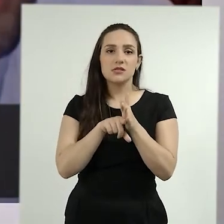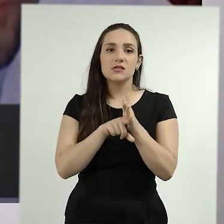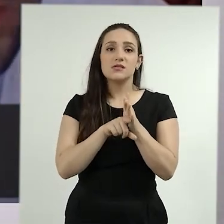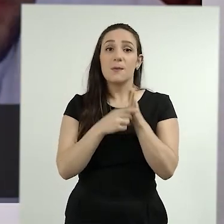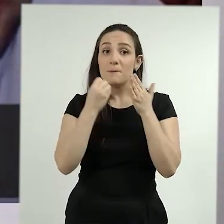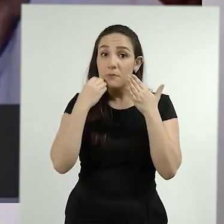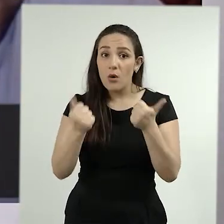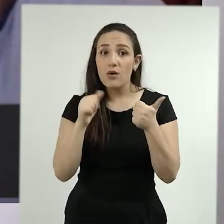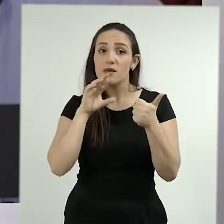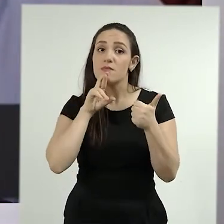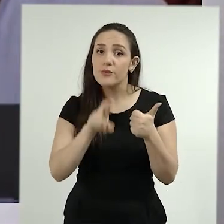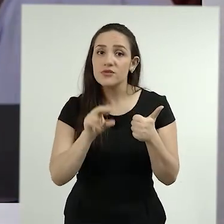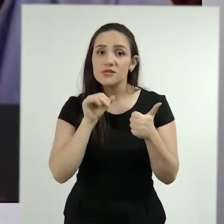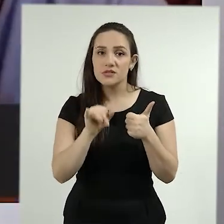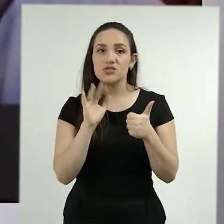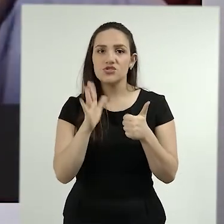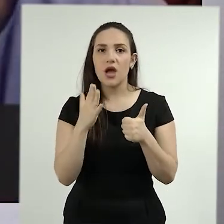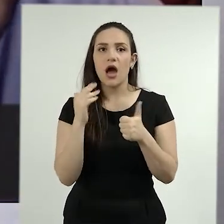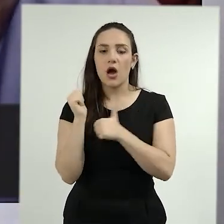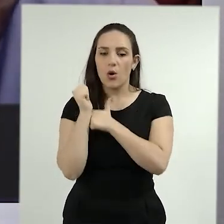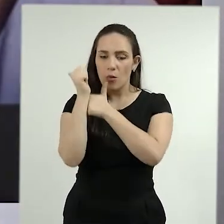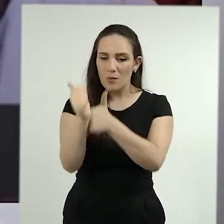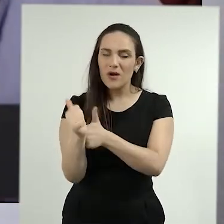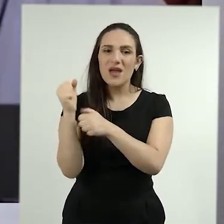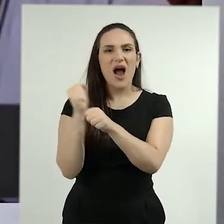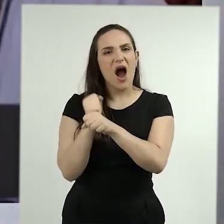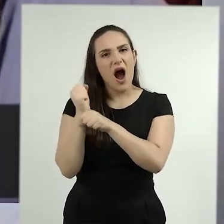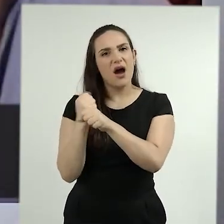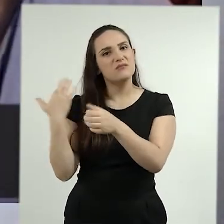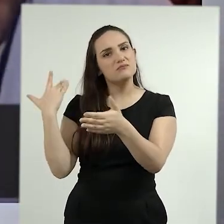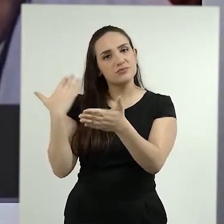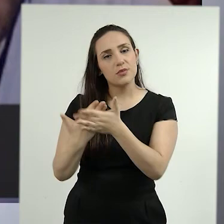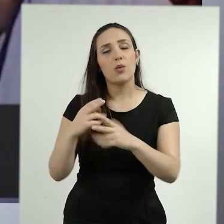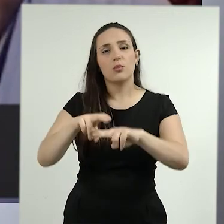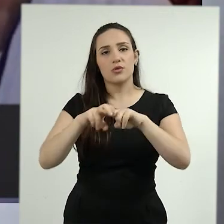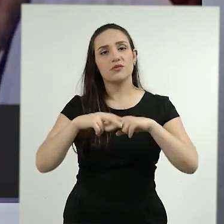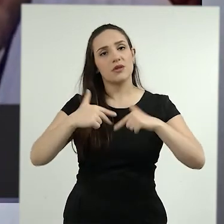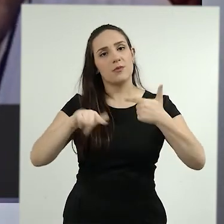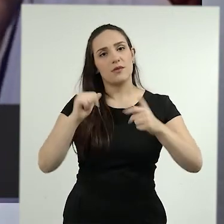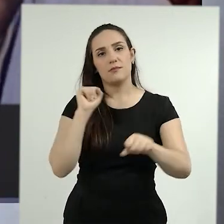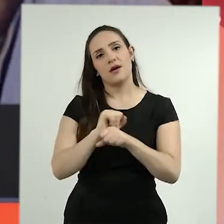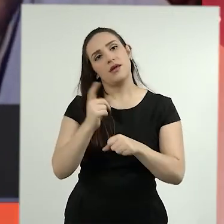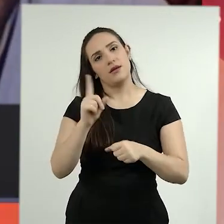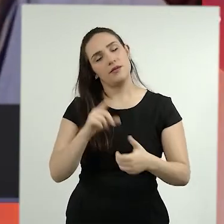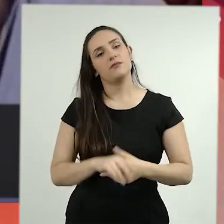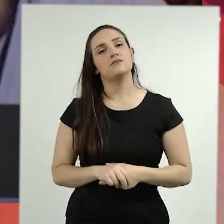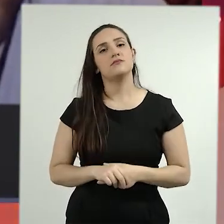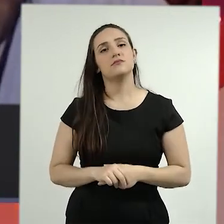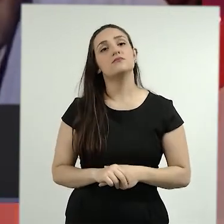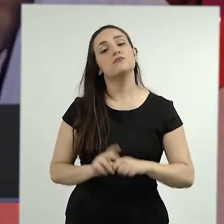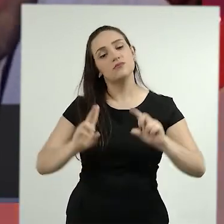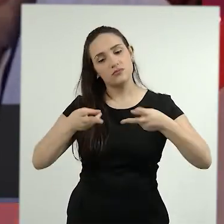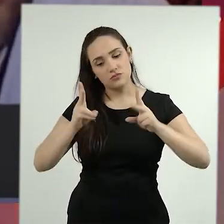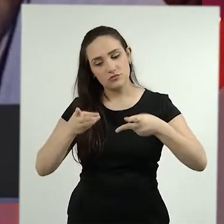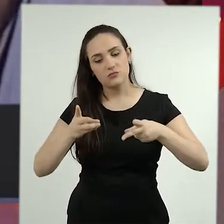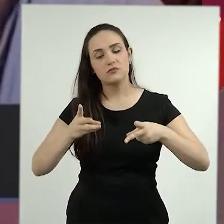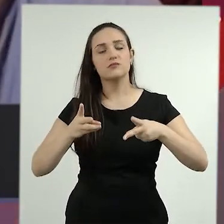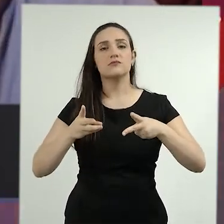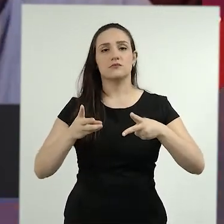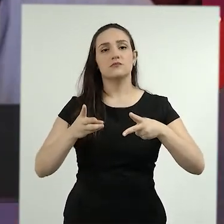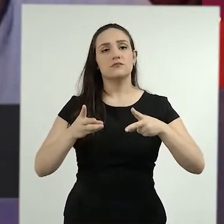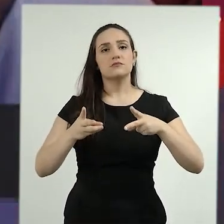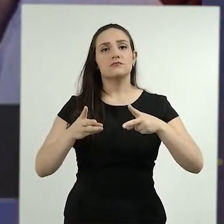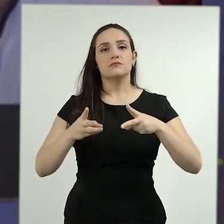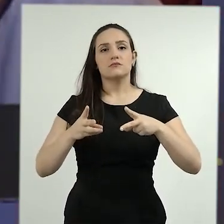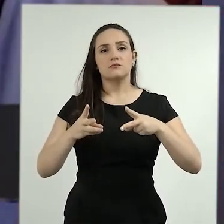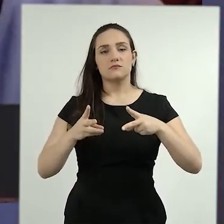ao longo dos anos. Então, a gente já tinha esse planejamento e as atividades não cessam, continuamos indo